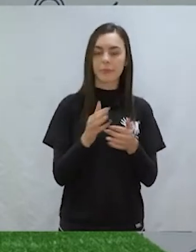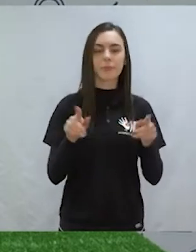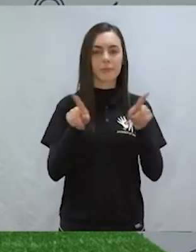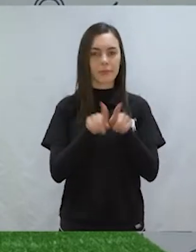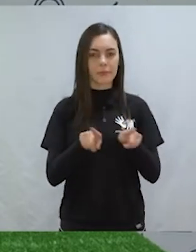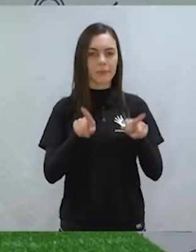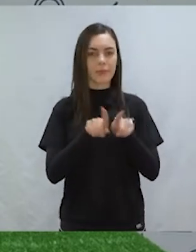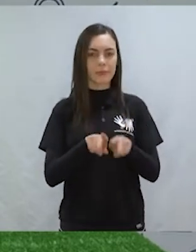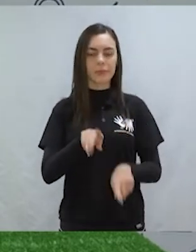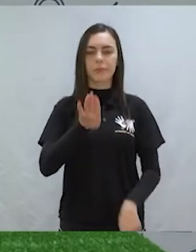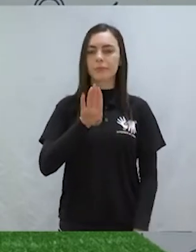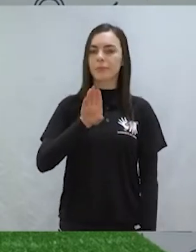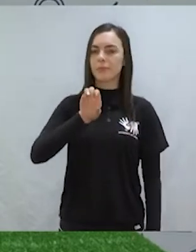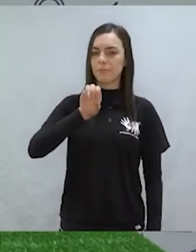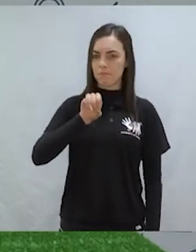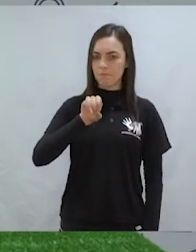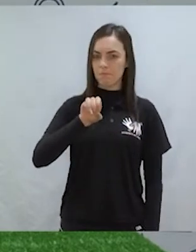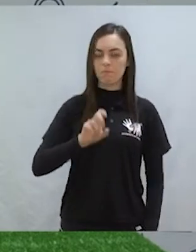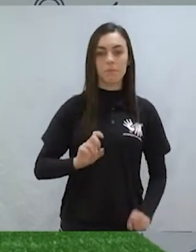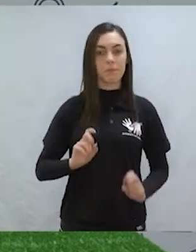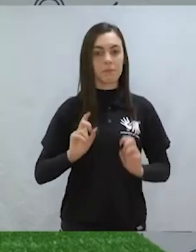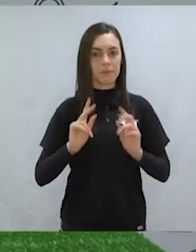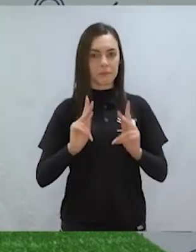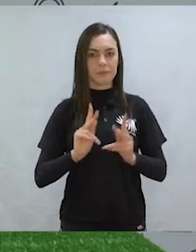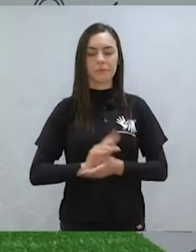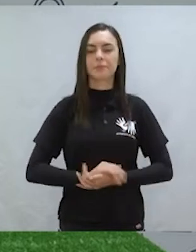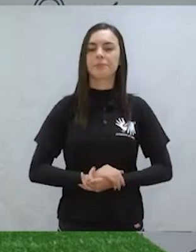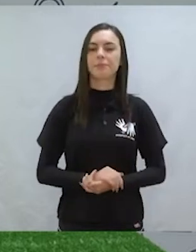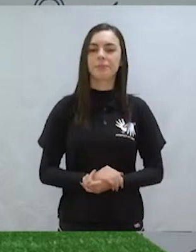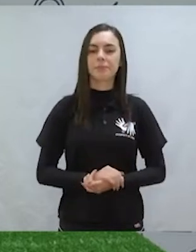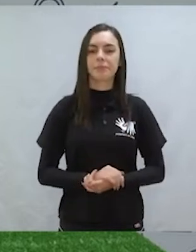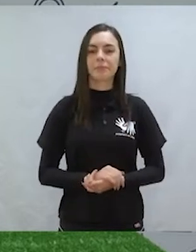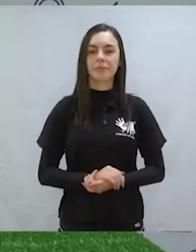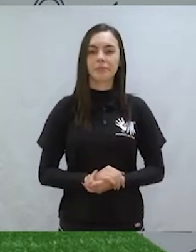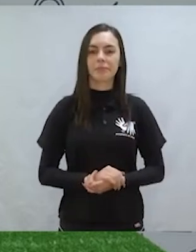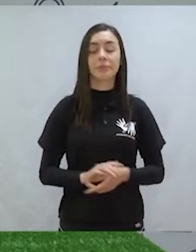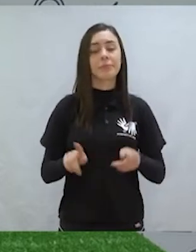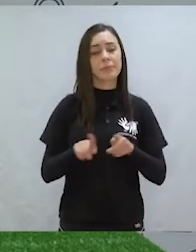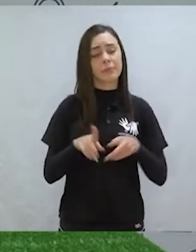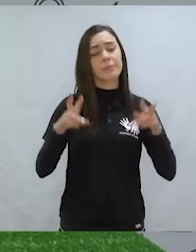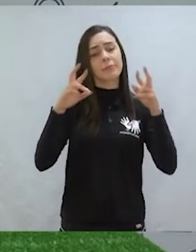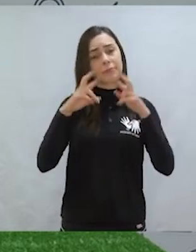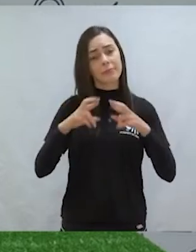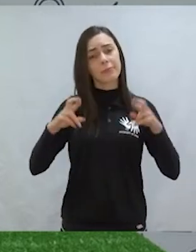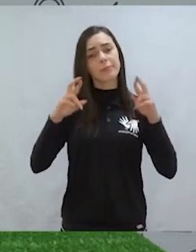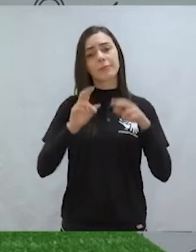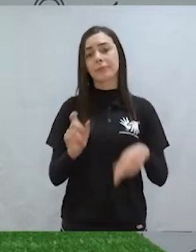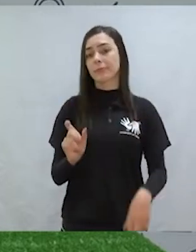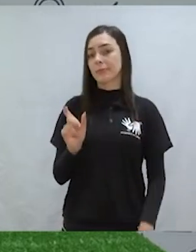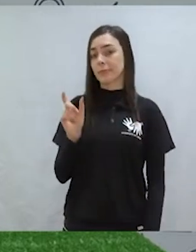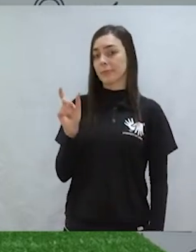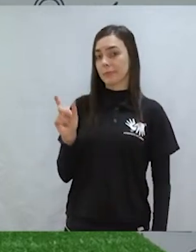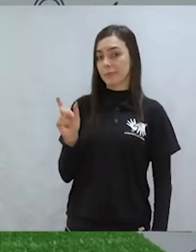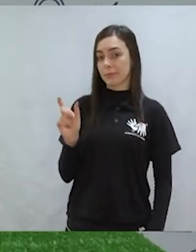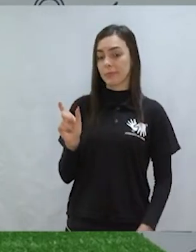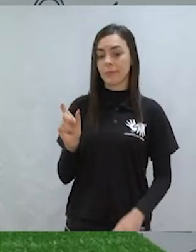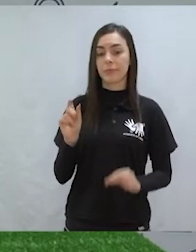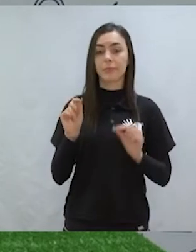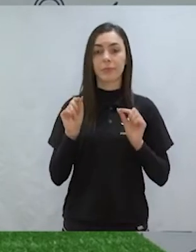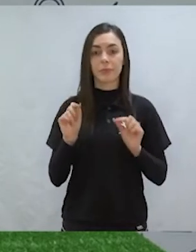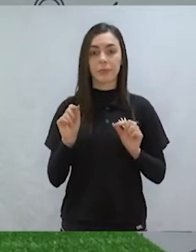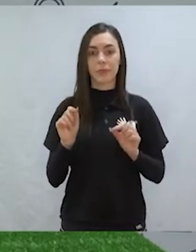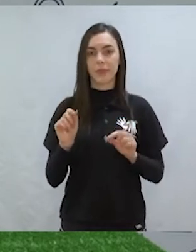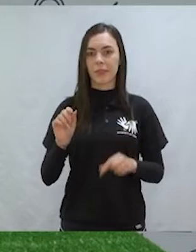sílaba, bo, ok? Muito bem. E observem que esta palavra boné saiu